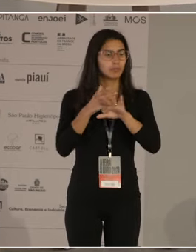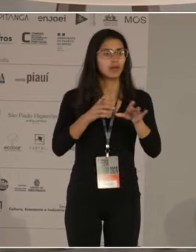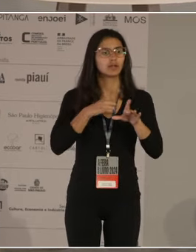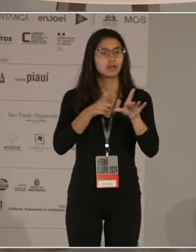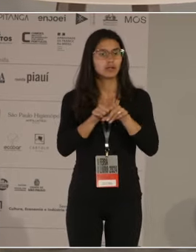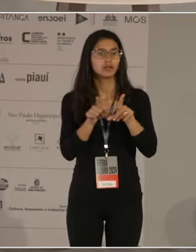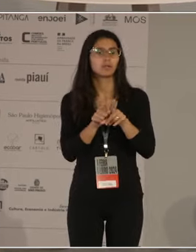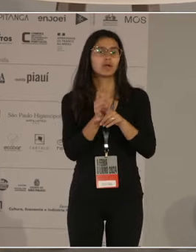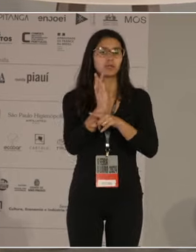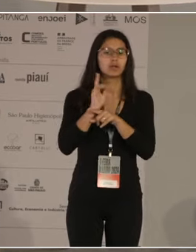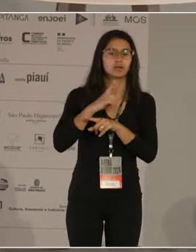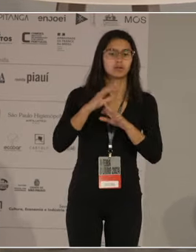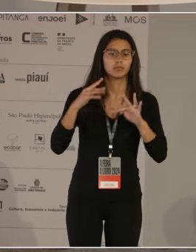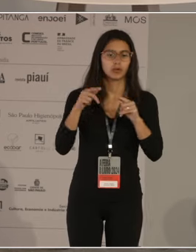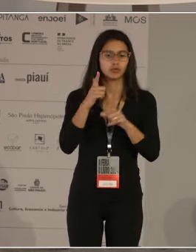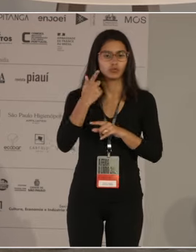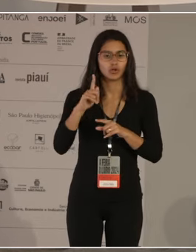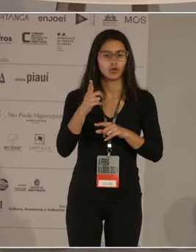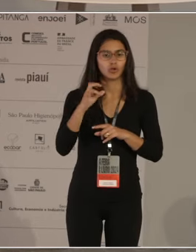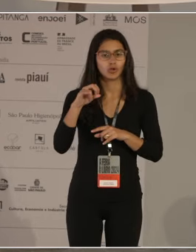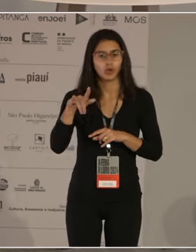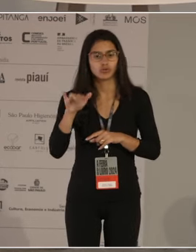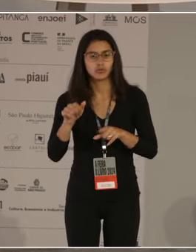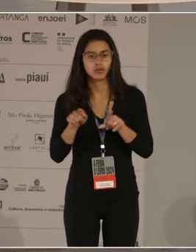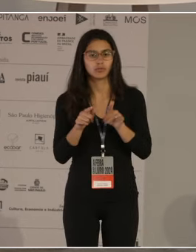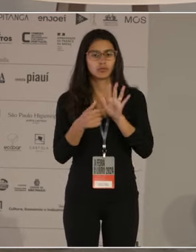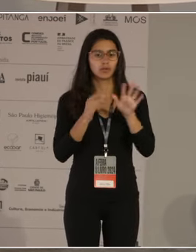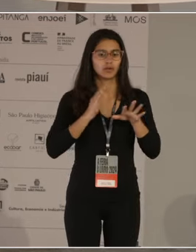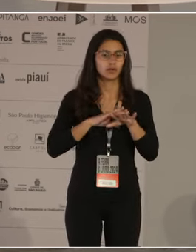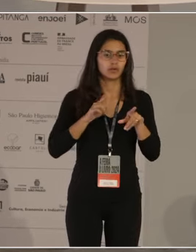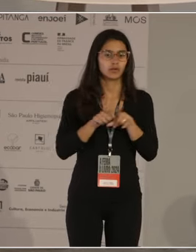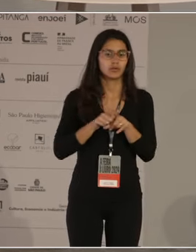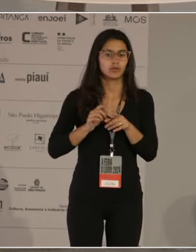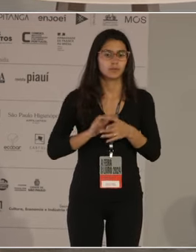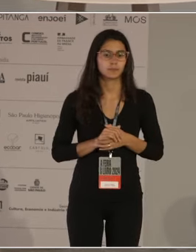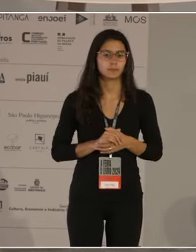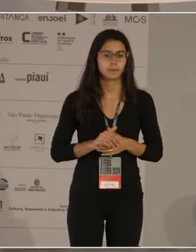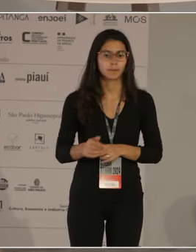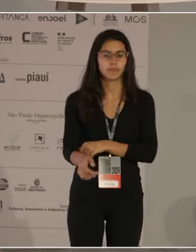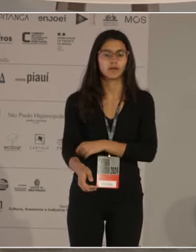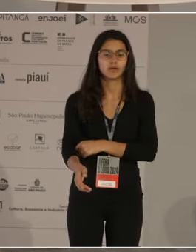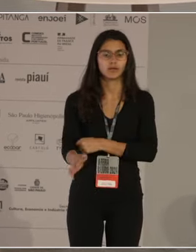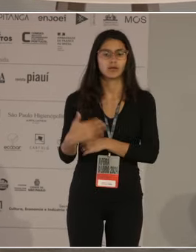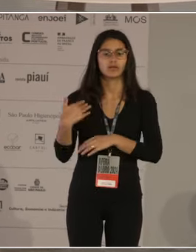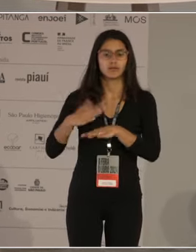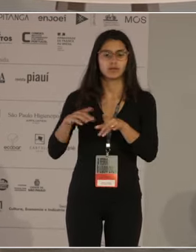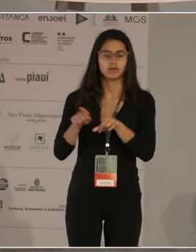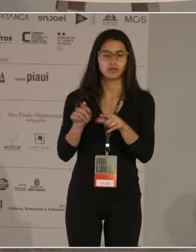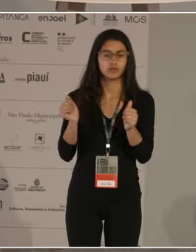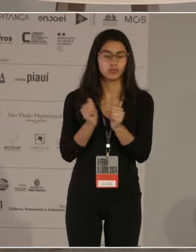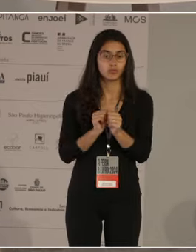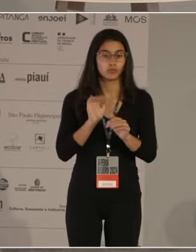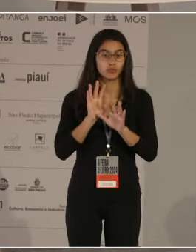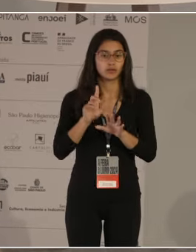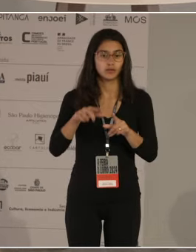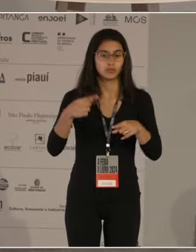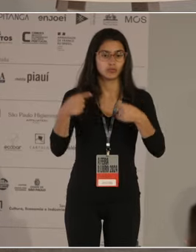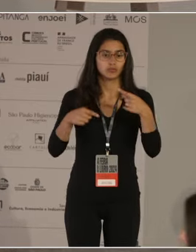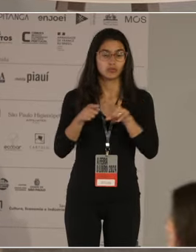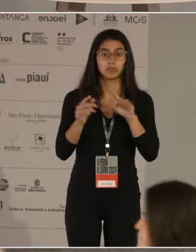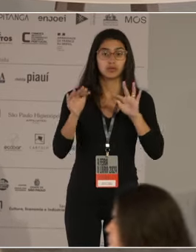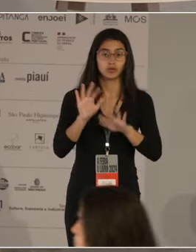na sedimentação, a parte mais geológica da coisa, ali eu começo a patinar, né? Assim, mas é uma discussão que, no